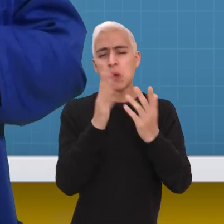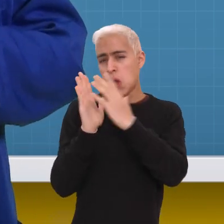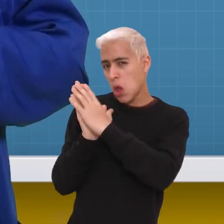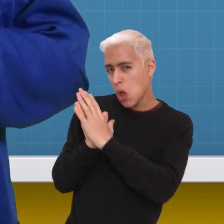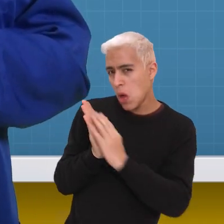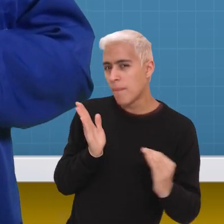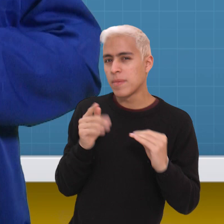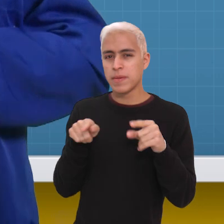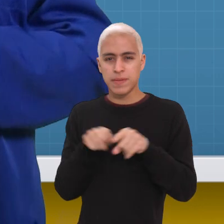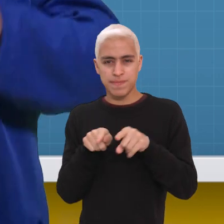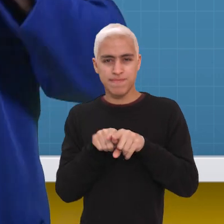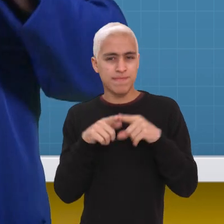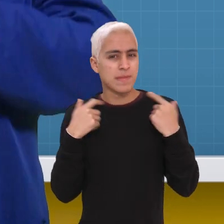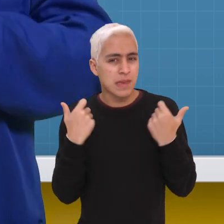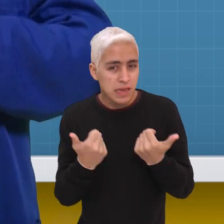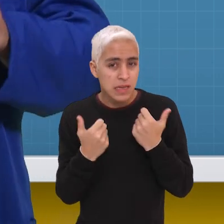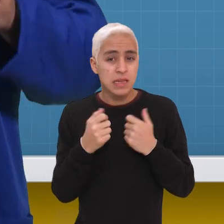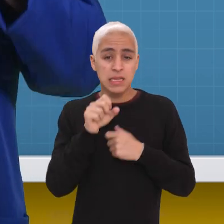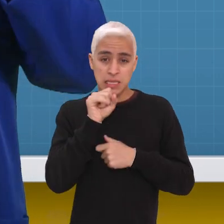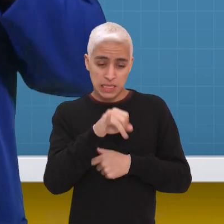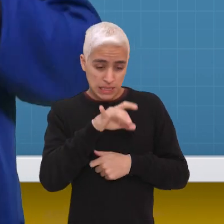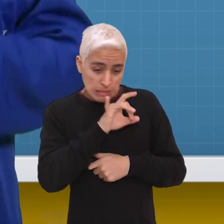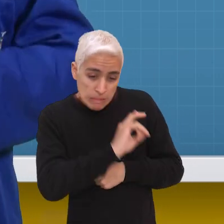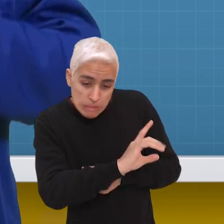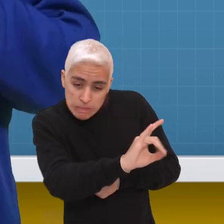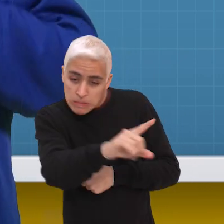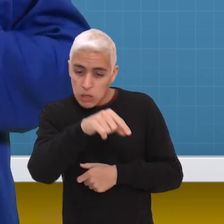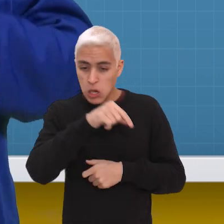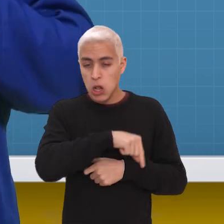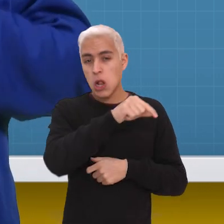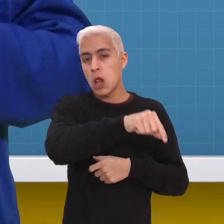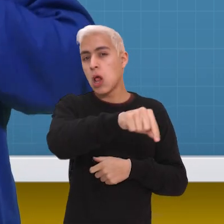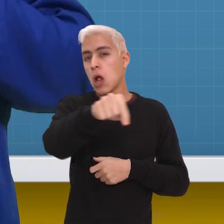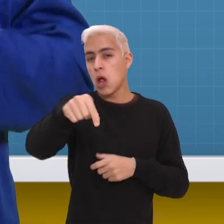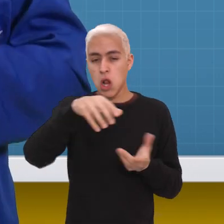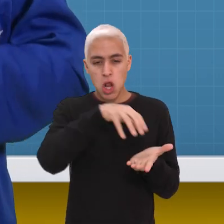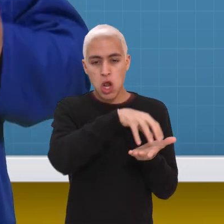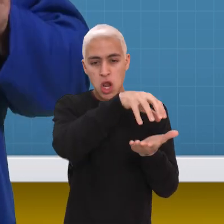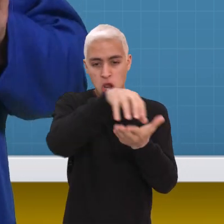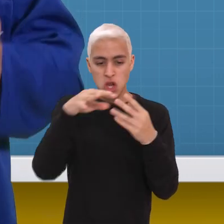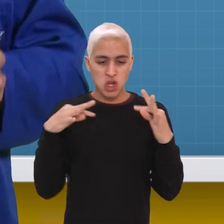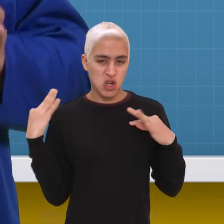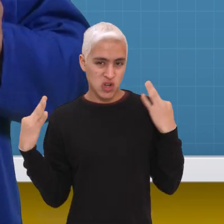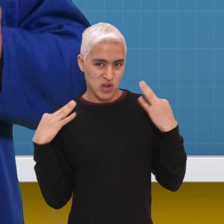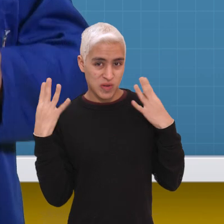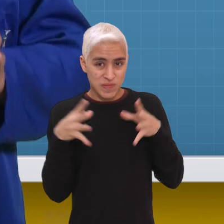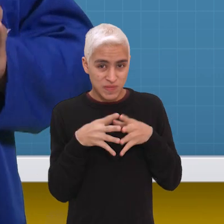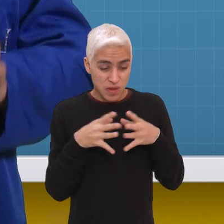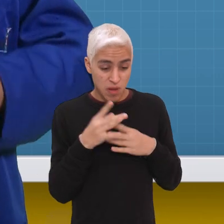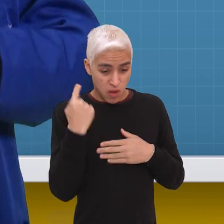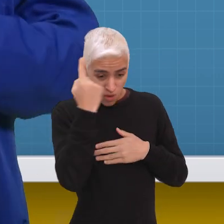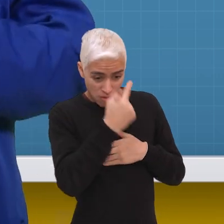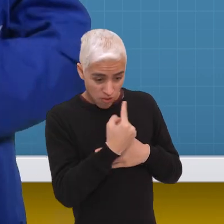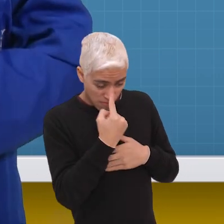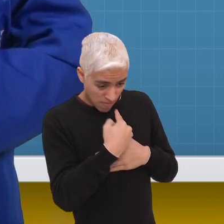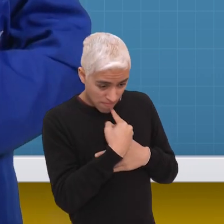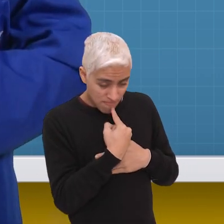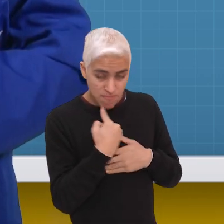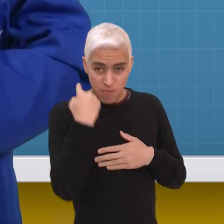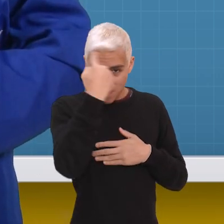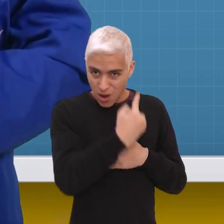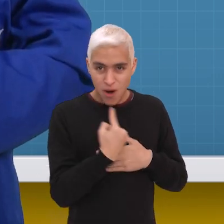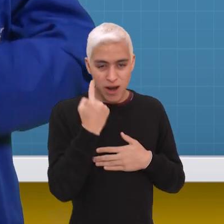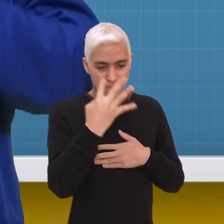dar, copie ele também. Então é assim, se em cada um dos pontos turísticos a família de Juliana levou 1 hora